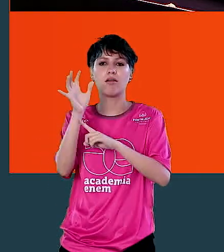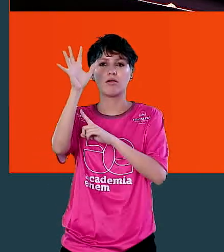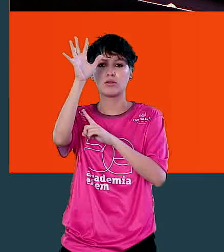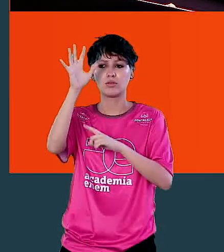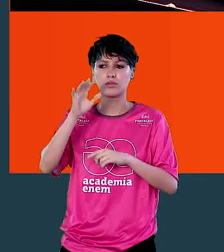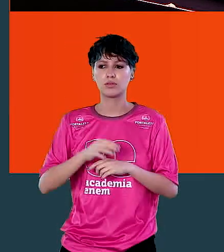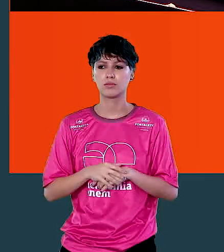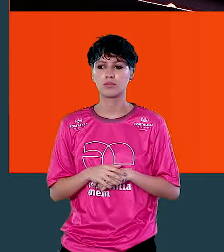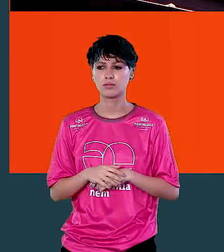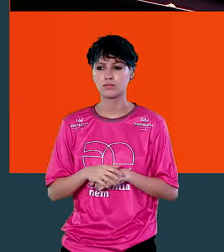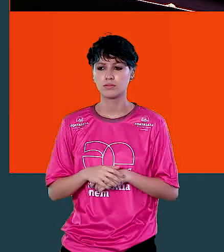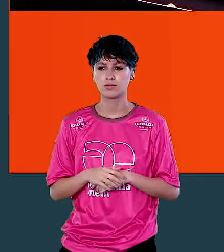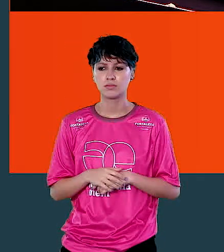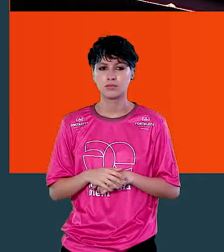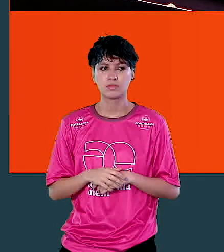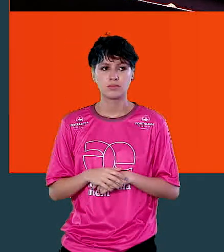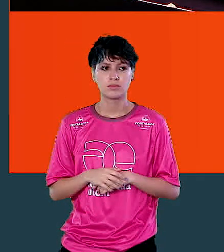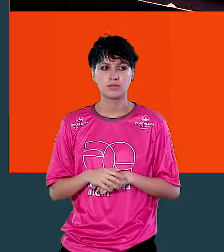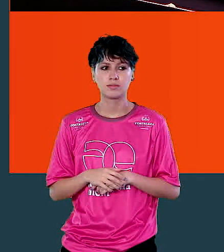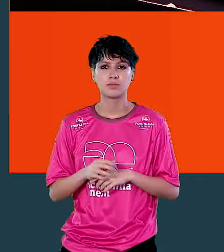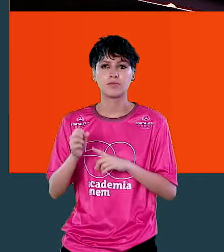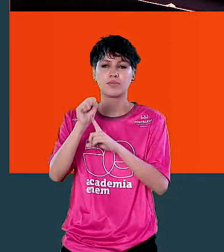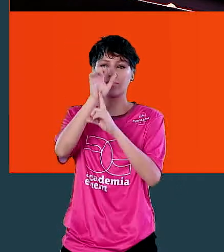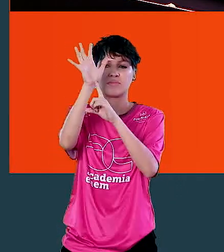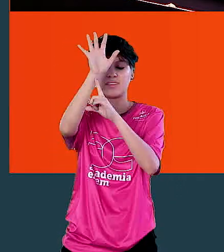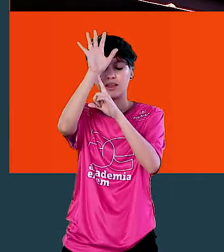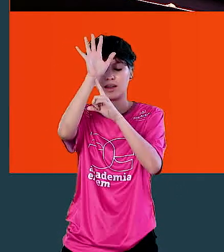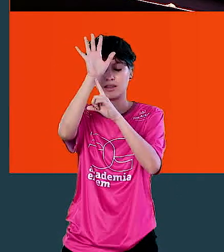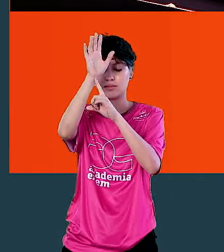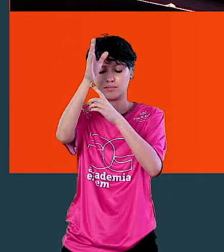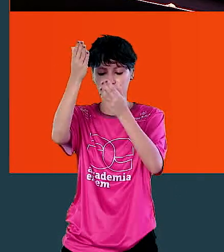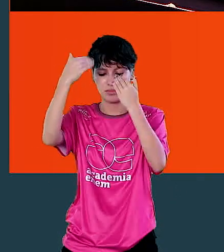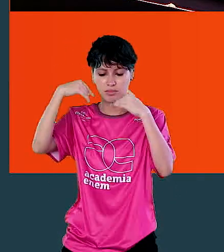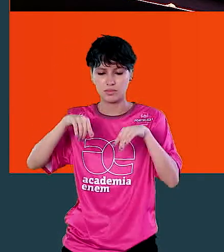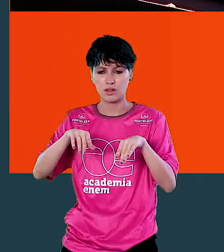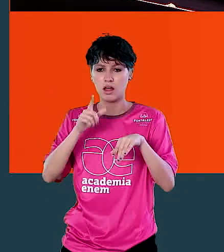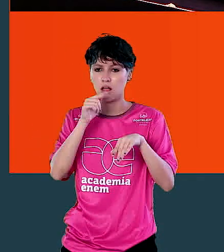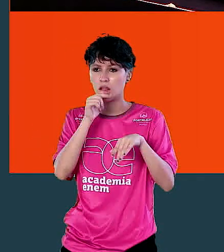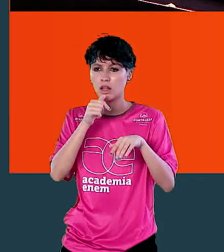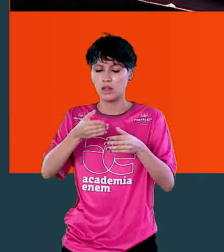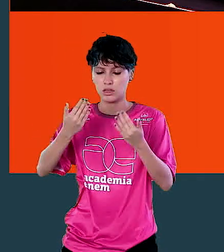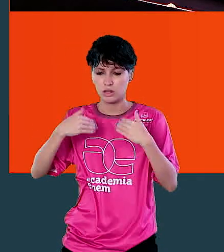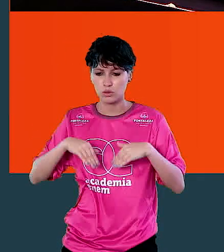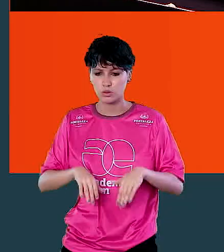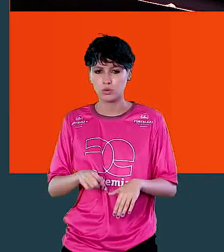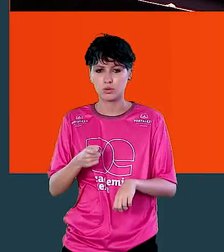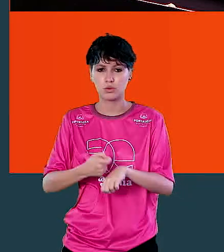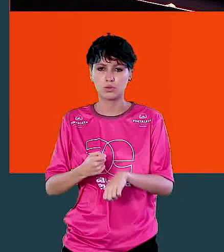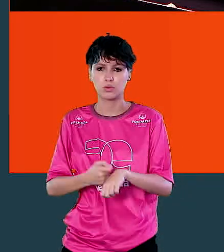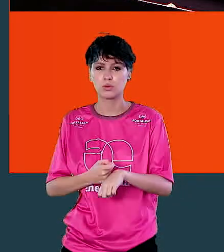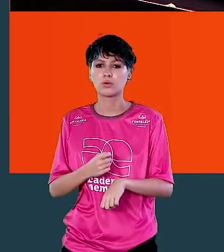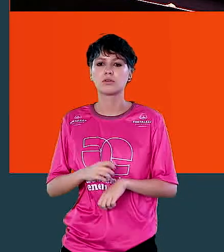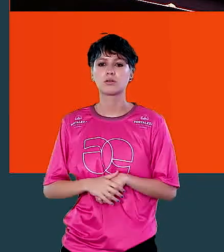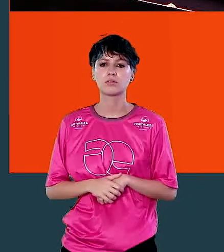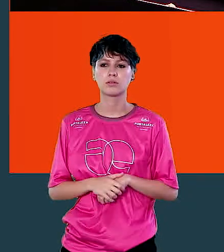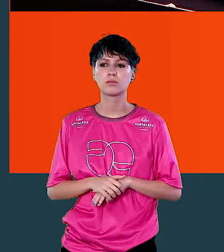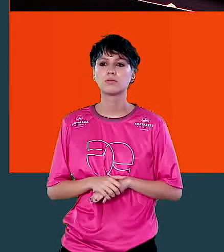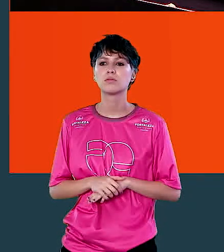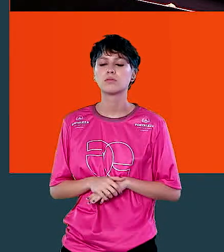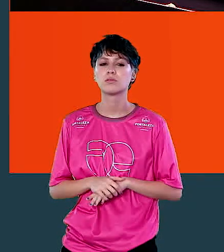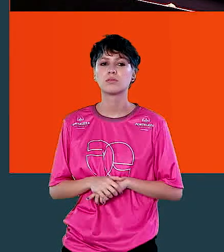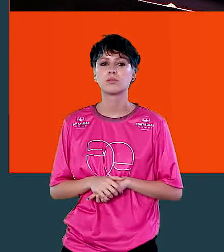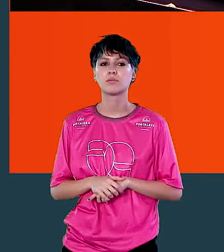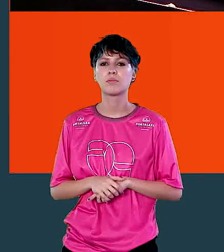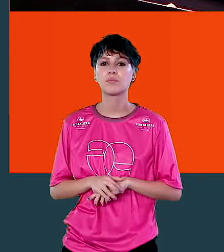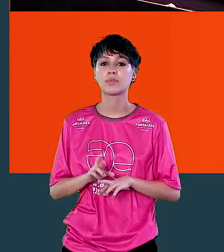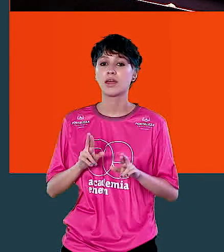assim, ó, gás, líquido no meio, sólido no fundo. Isso se diferencia pelo que, Ed?